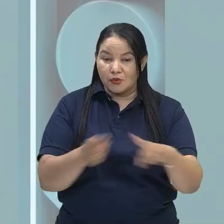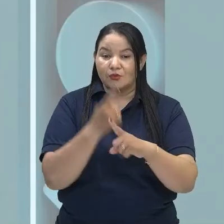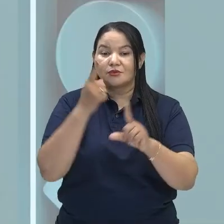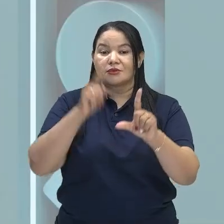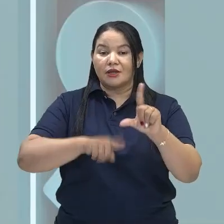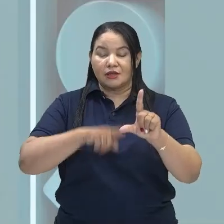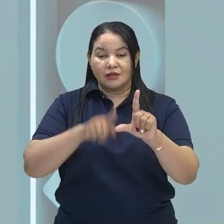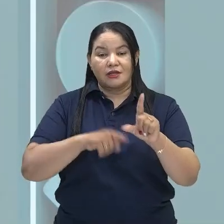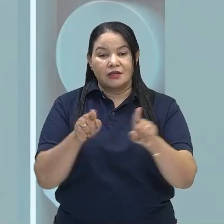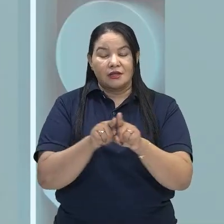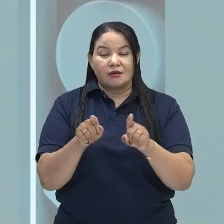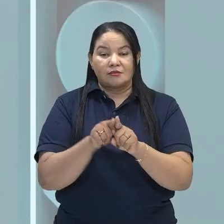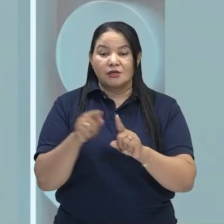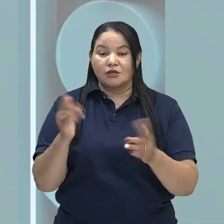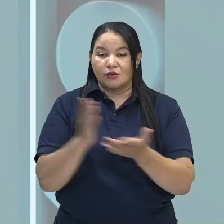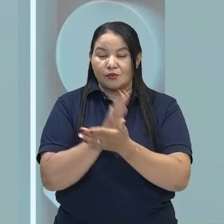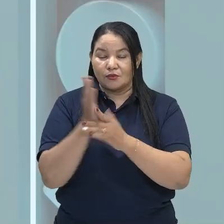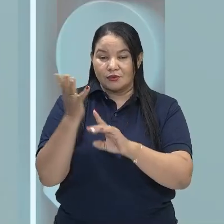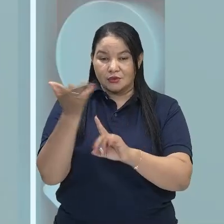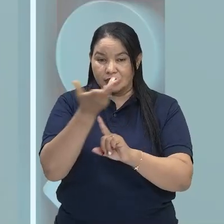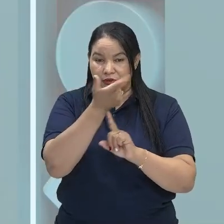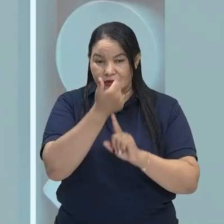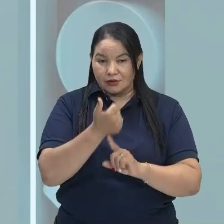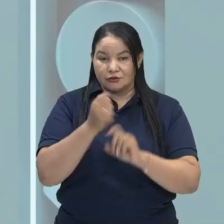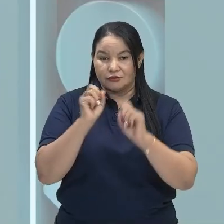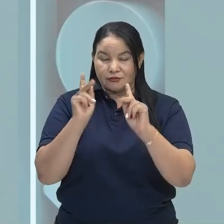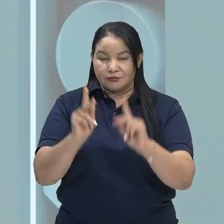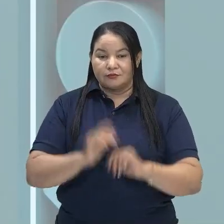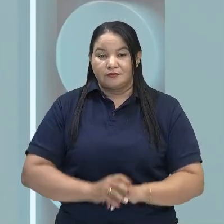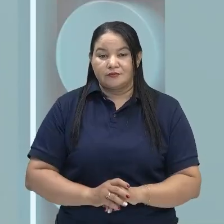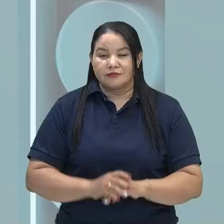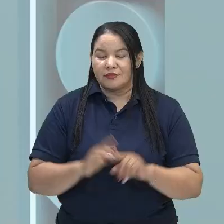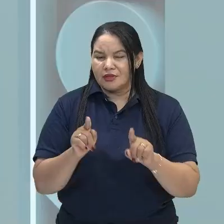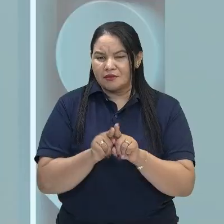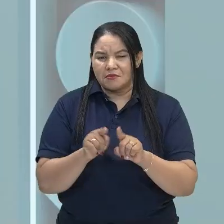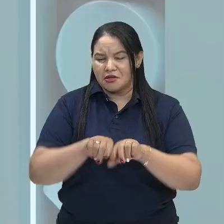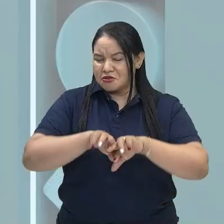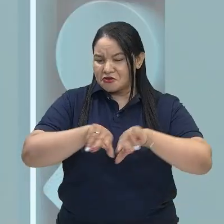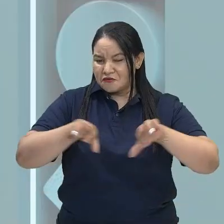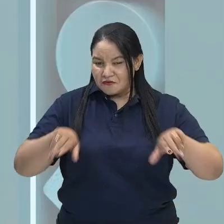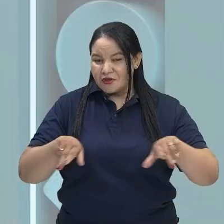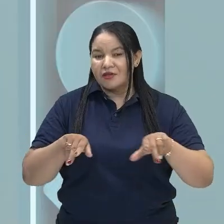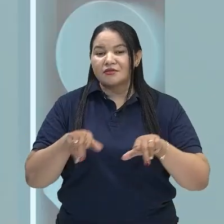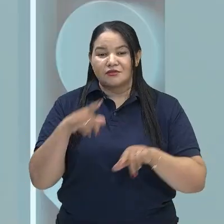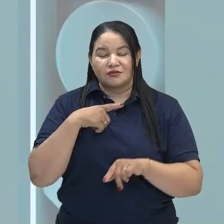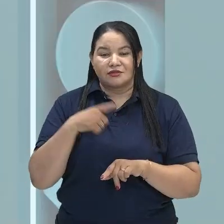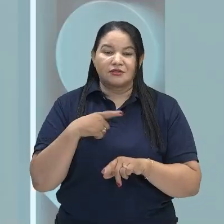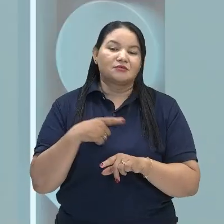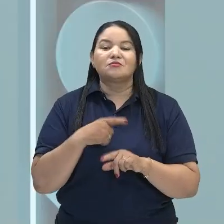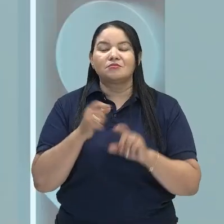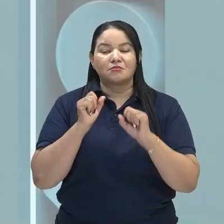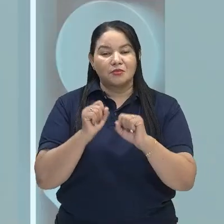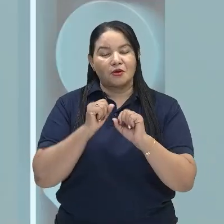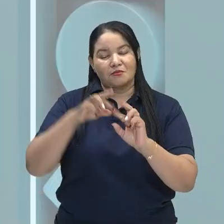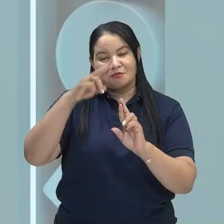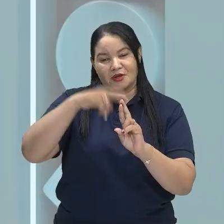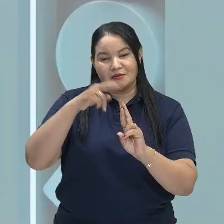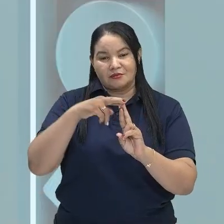e nas artes plásticas. E qualquer outra coisa que a gente queira fazer um tipo de referência.